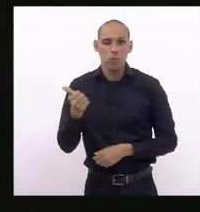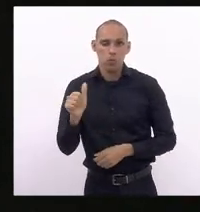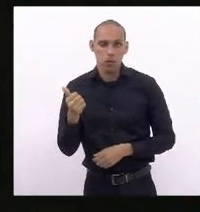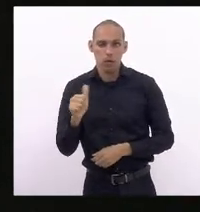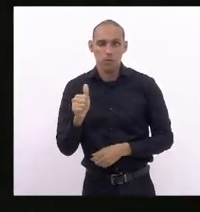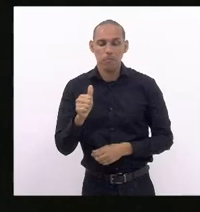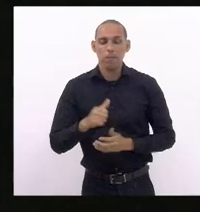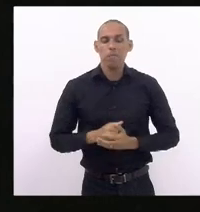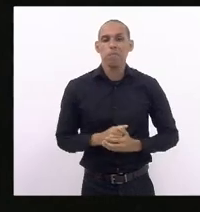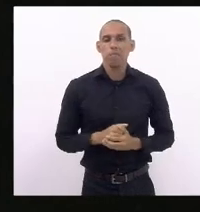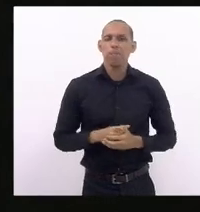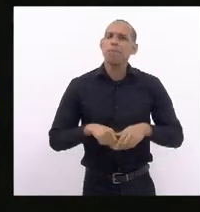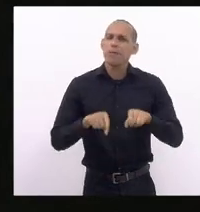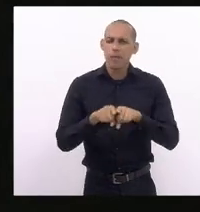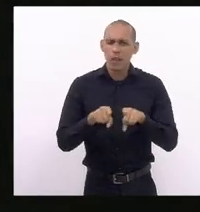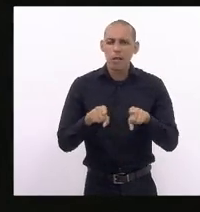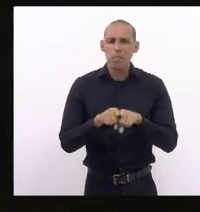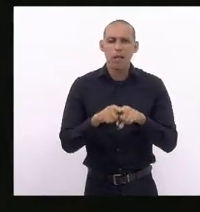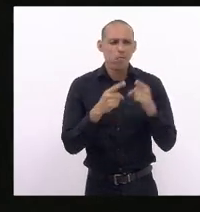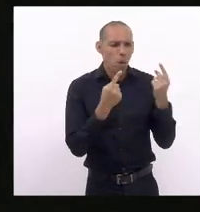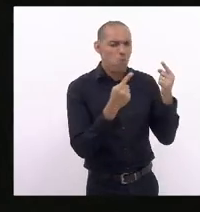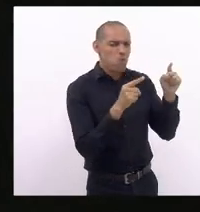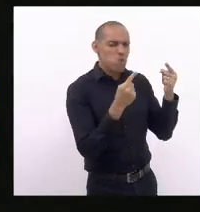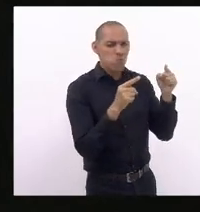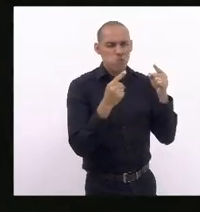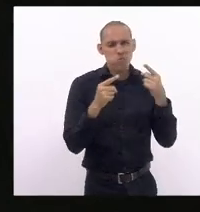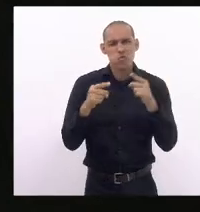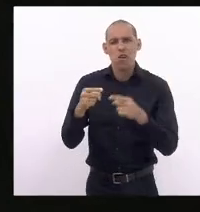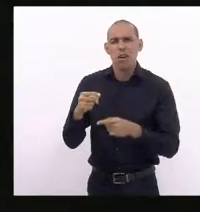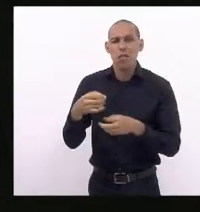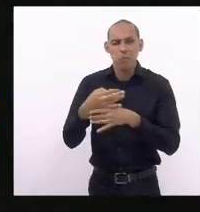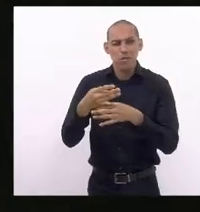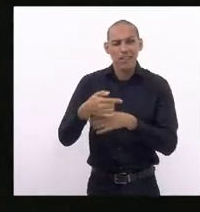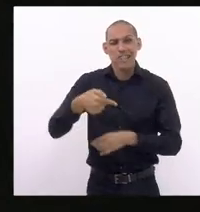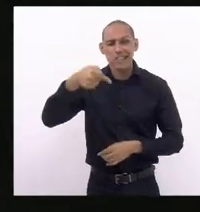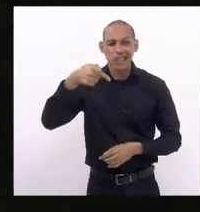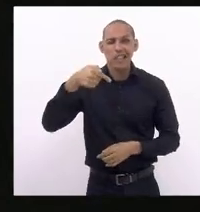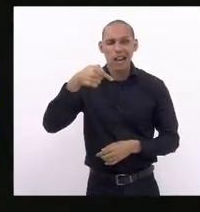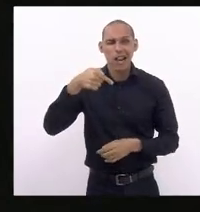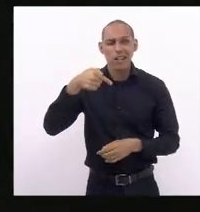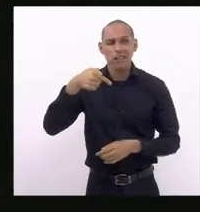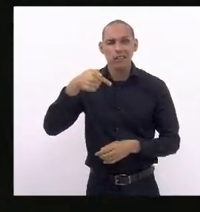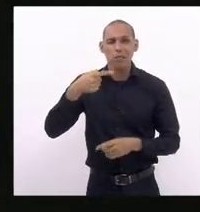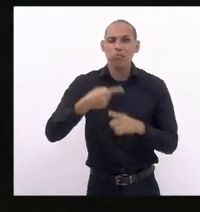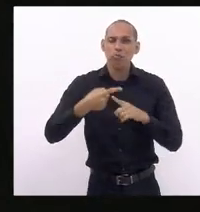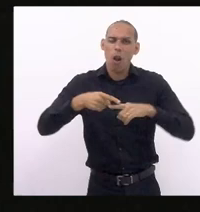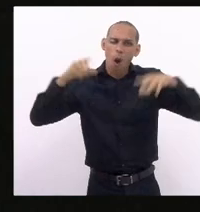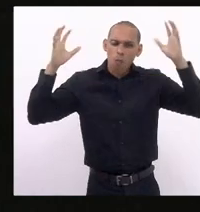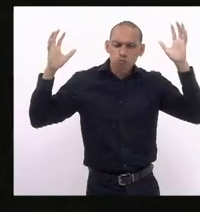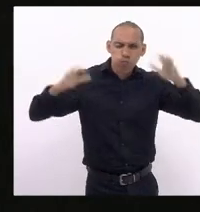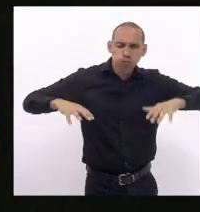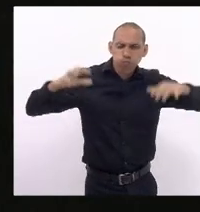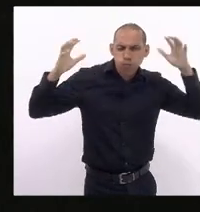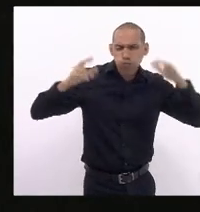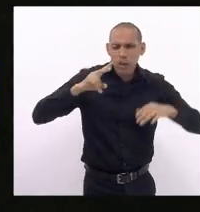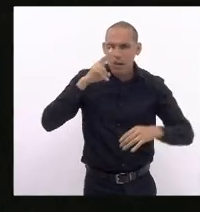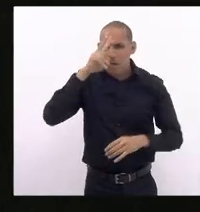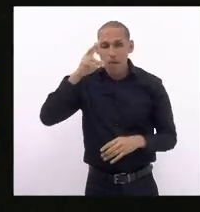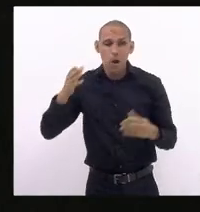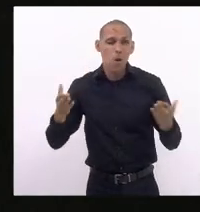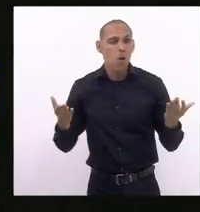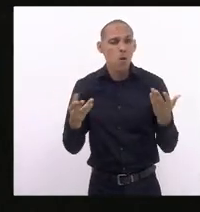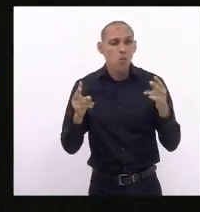e também afetando aí 7 municípios em virtude de chuvas torrenciais. E hoje